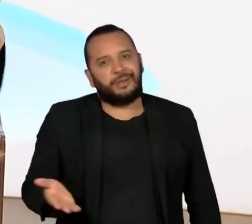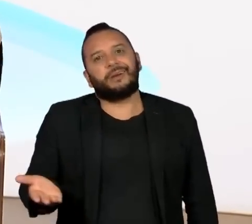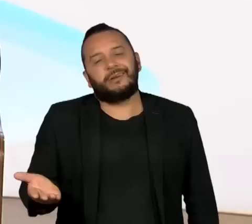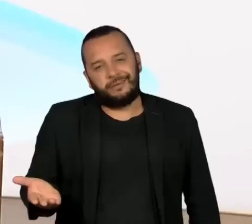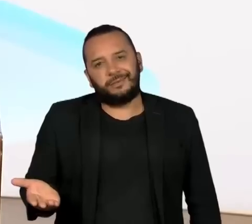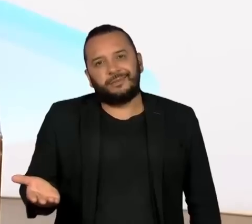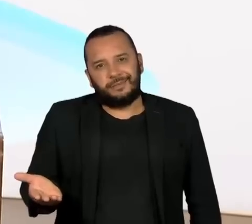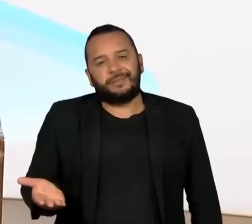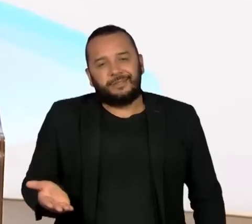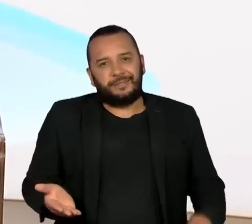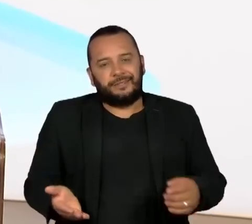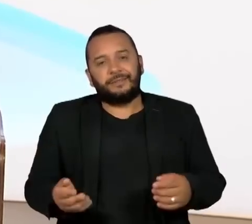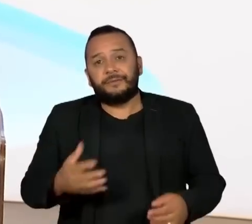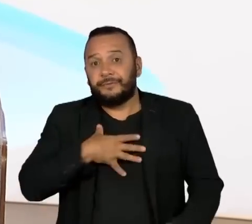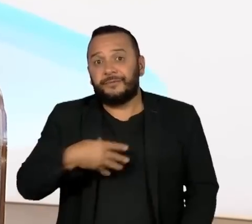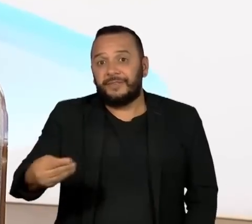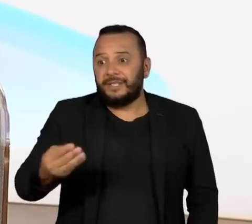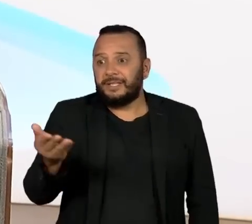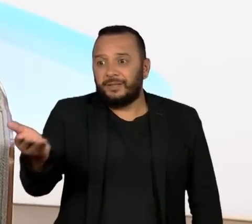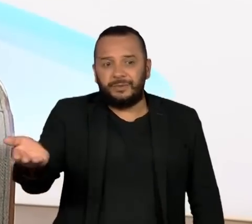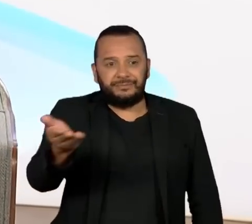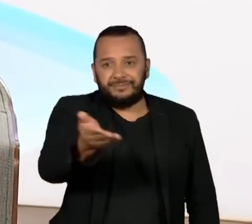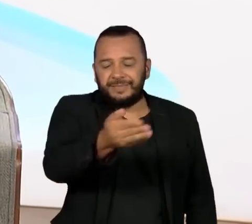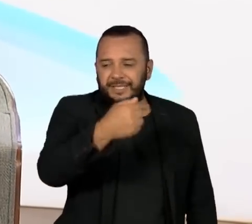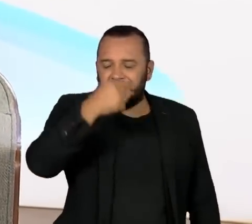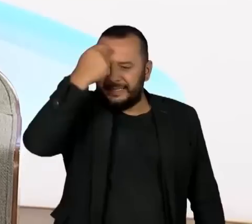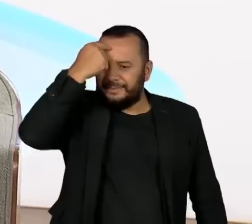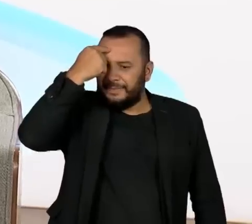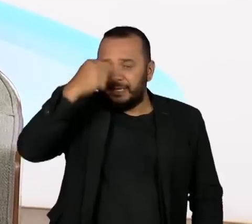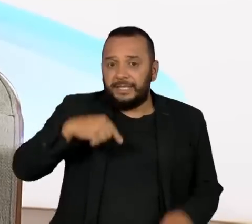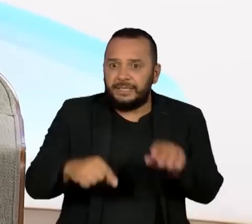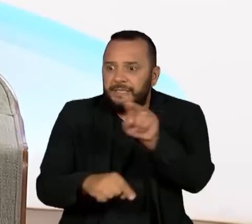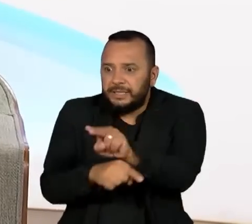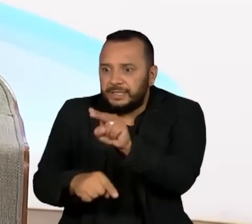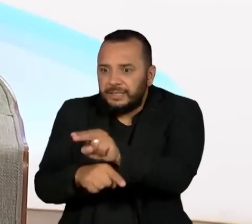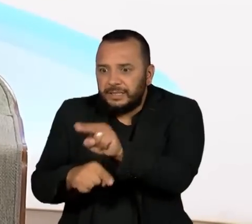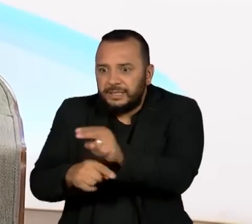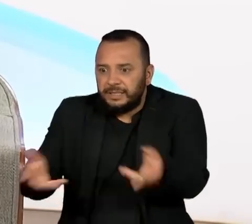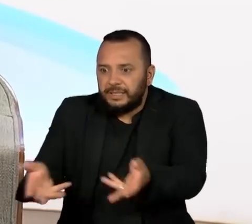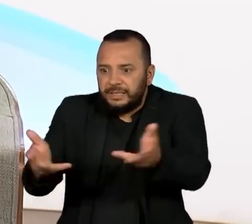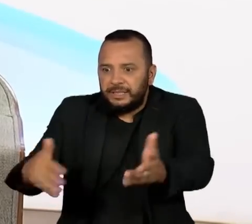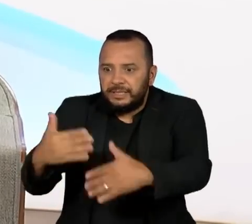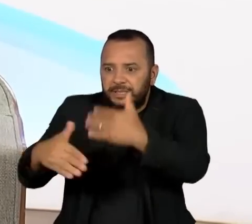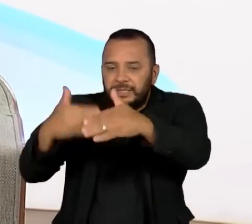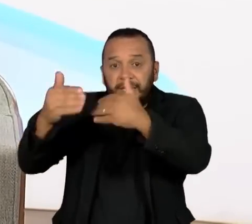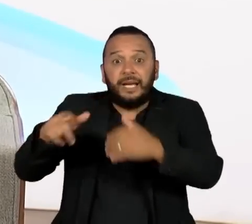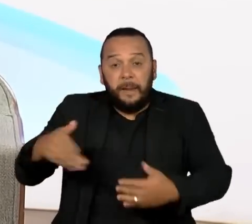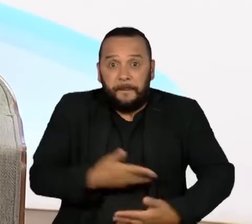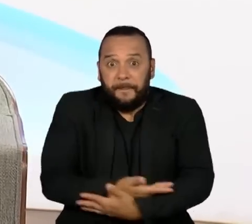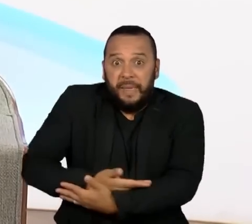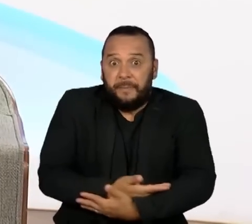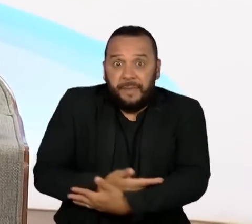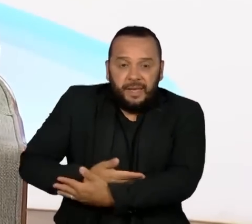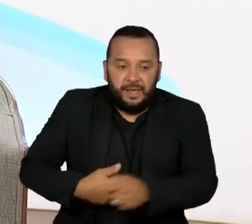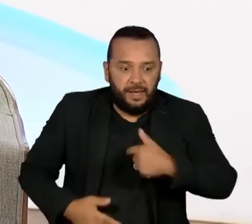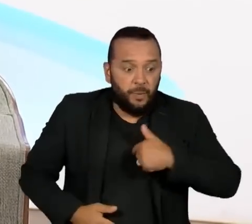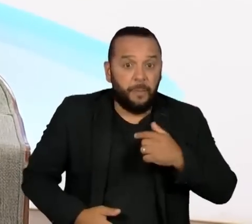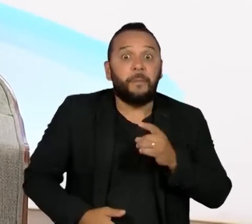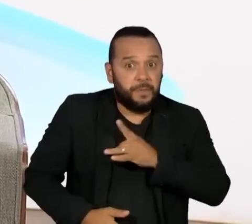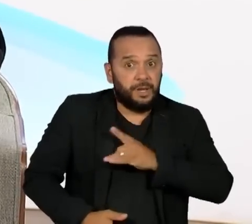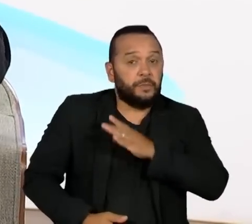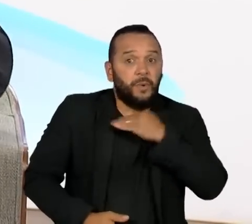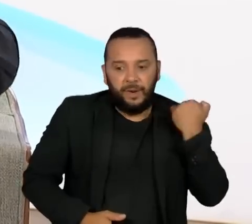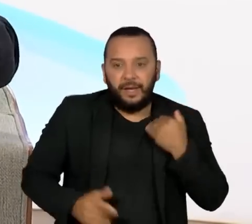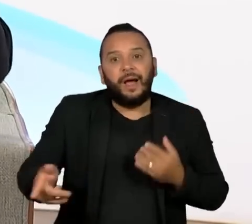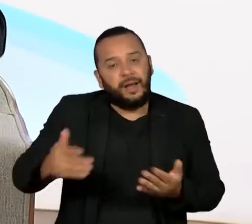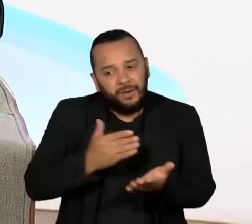essa coisa dos filhos que meio você pensa em criá-los. Quando eles são bebês, você tem muito medo de faltar. Quando eles já